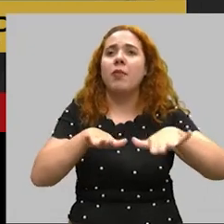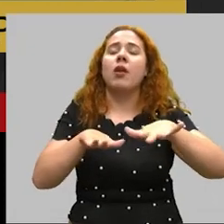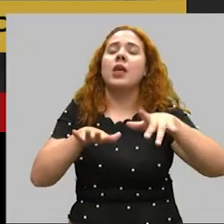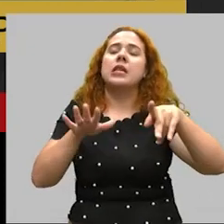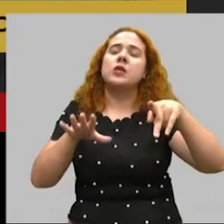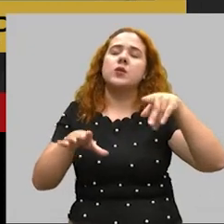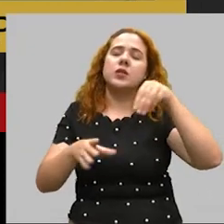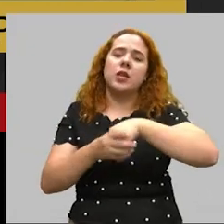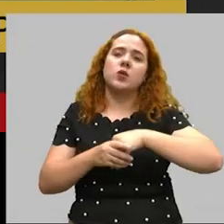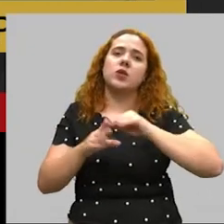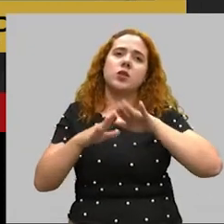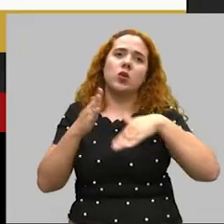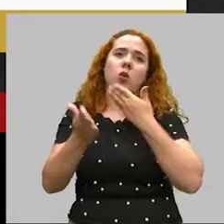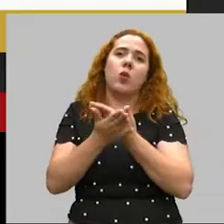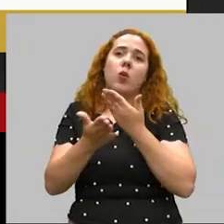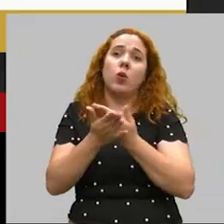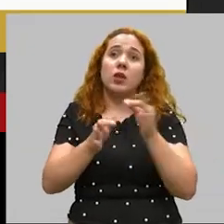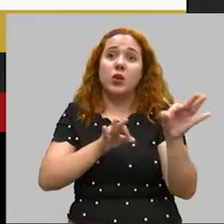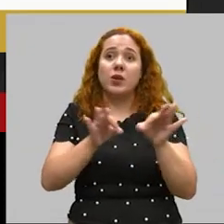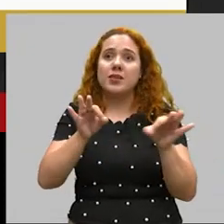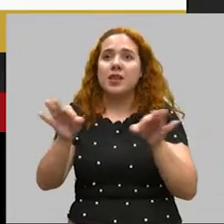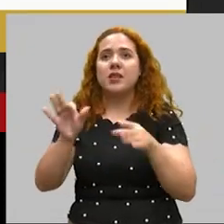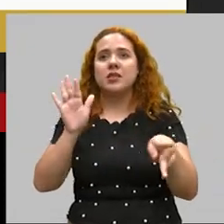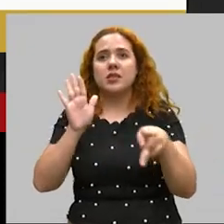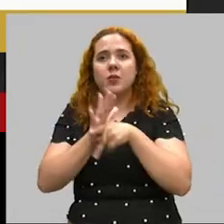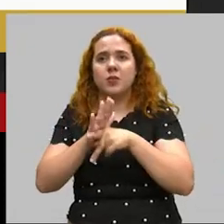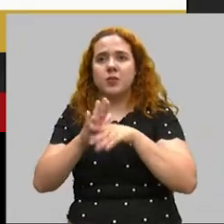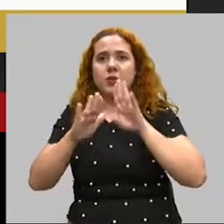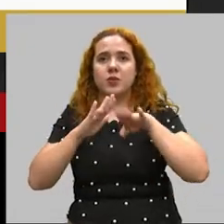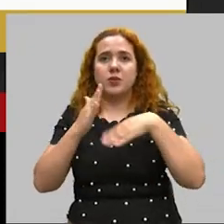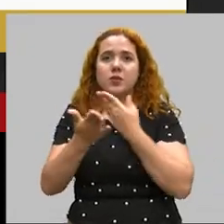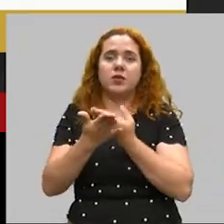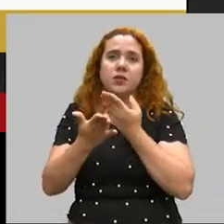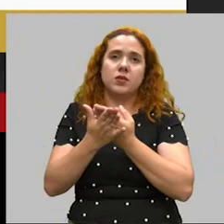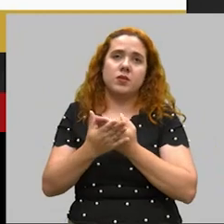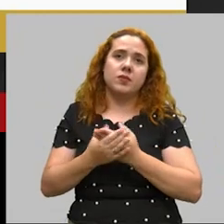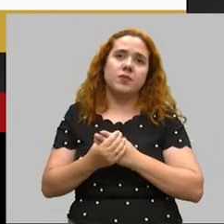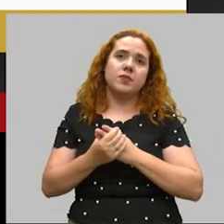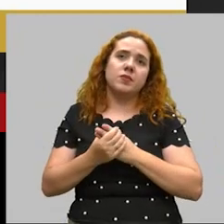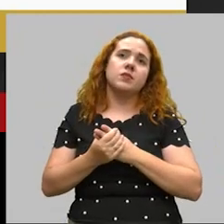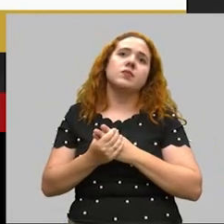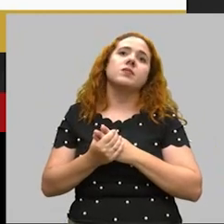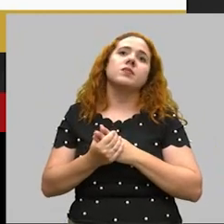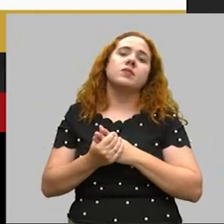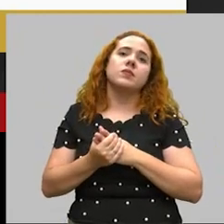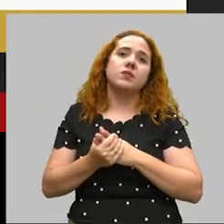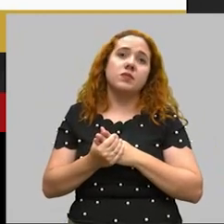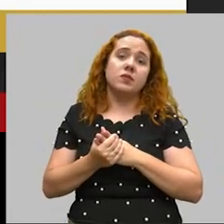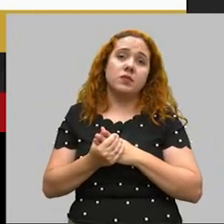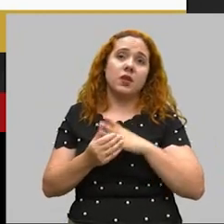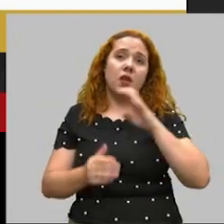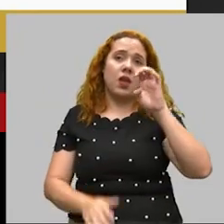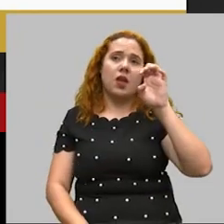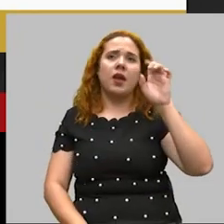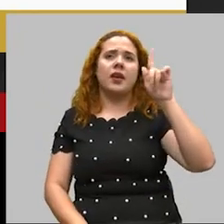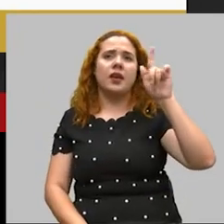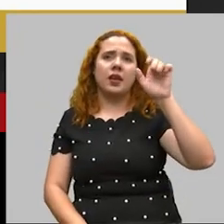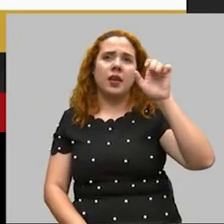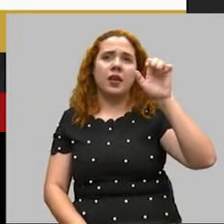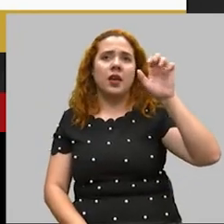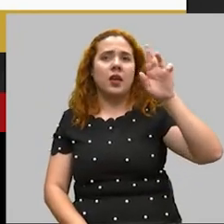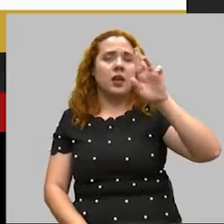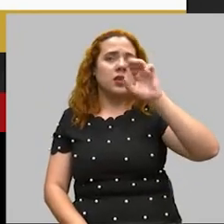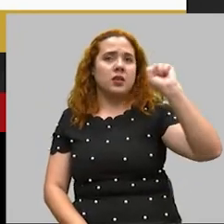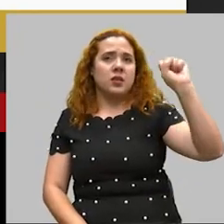escola tá eh em relação aos egressos né É claro que assim tem uma grande parte nas